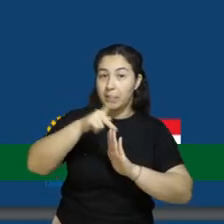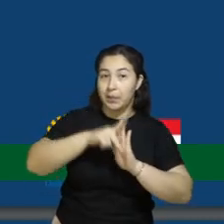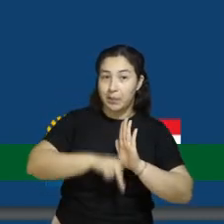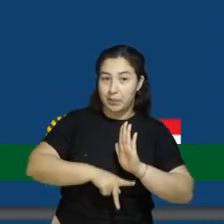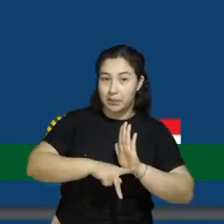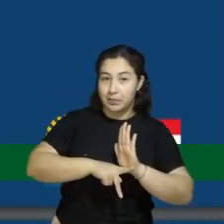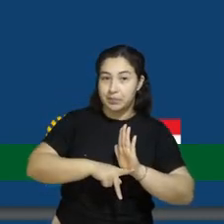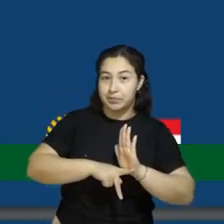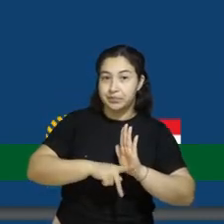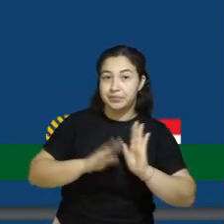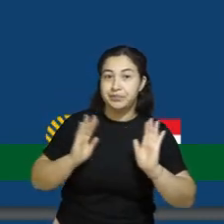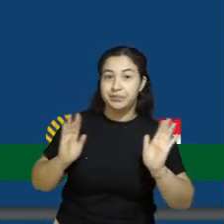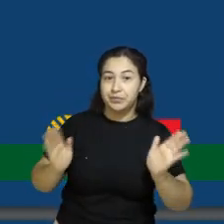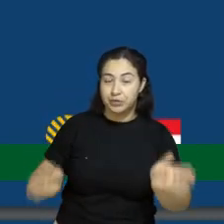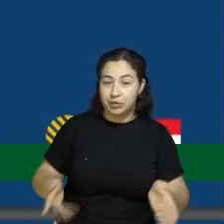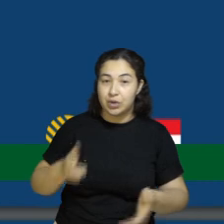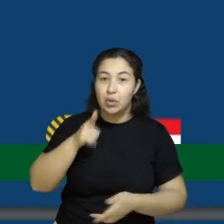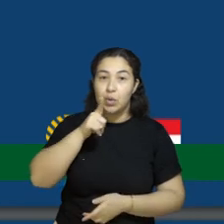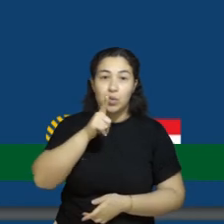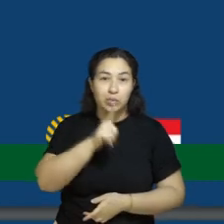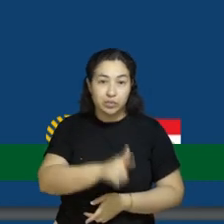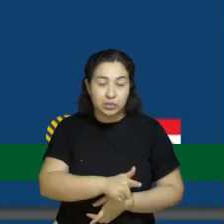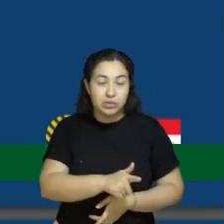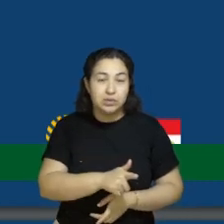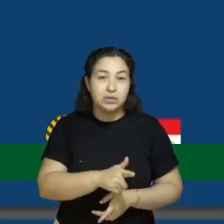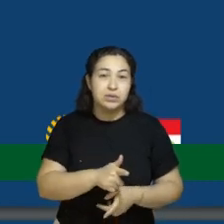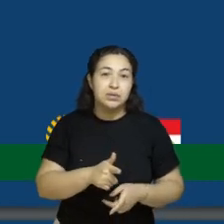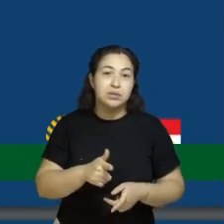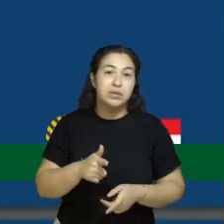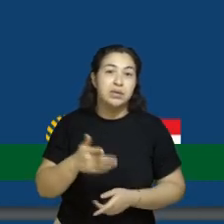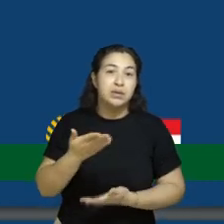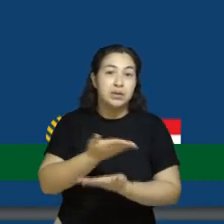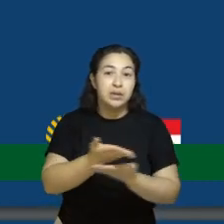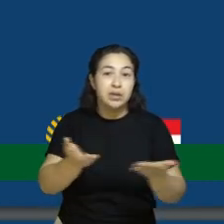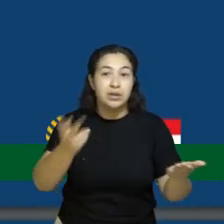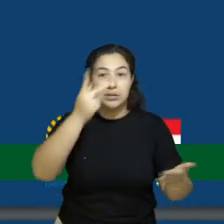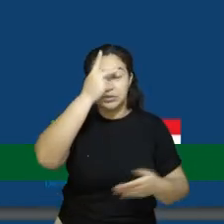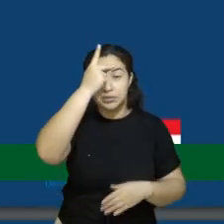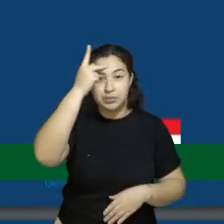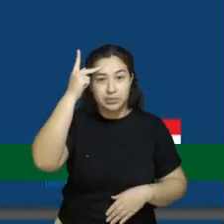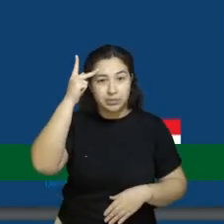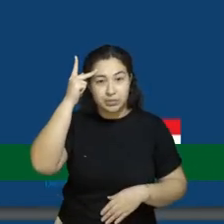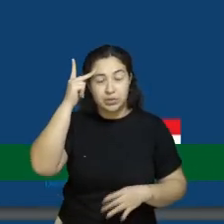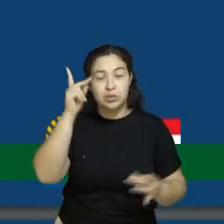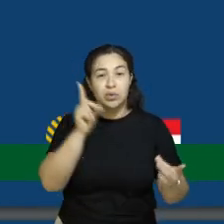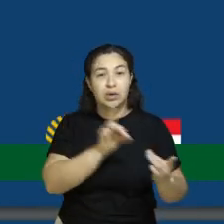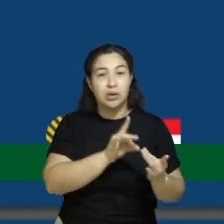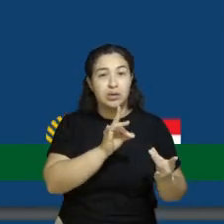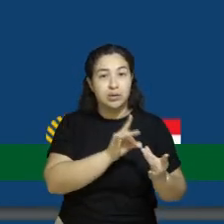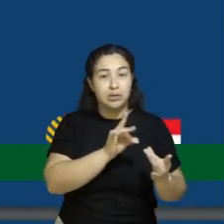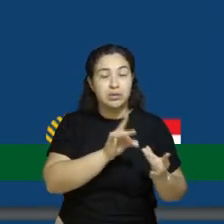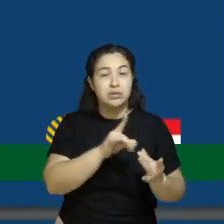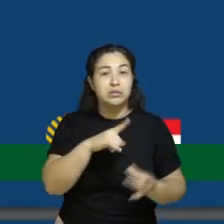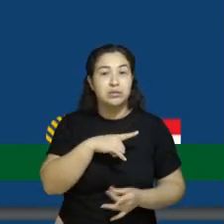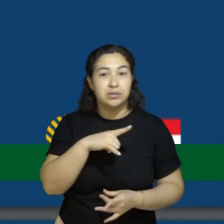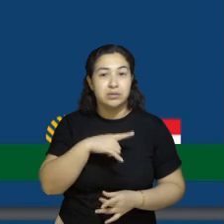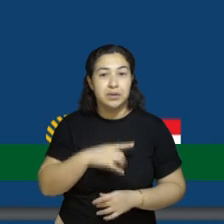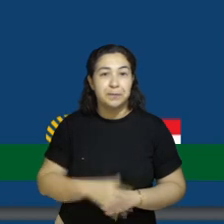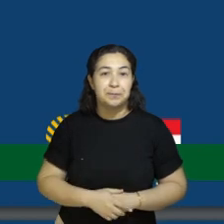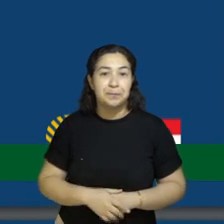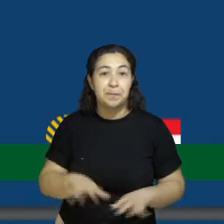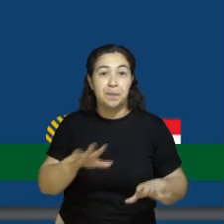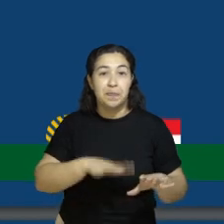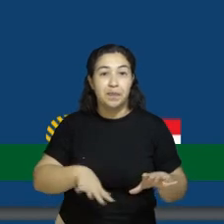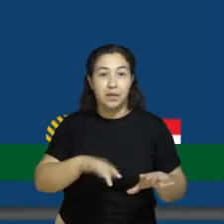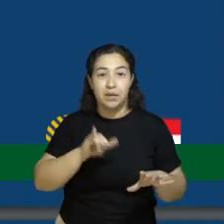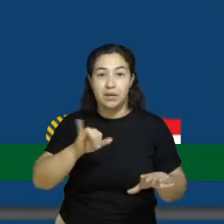já estamos quase que um terço dos clientes da Celesc que são atendidos automaticamente. No caso aqui, lá da região de Itapiranga, a subestação de